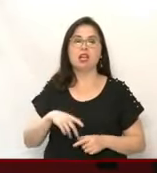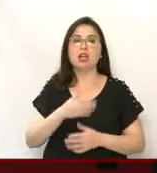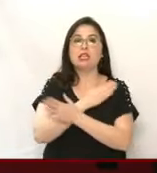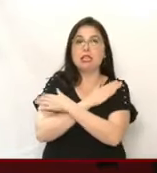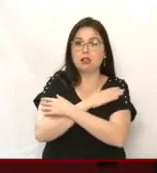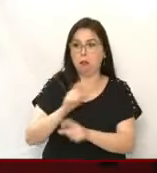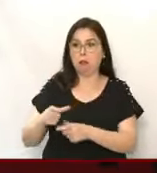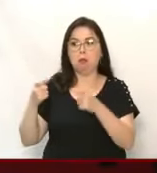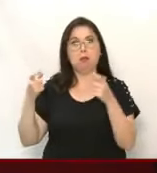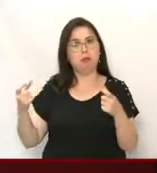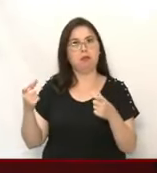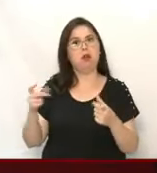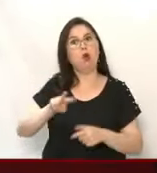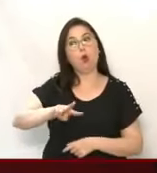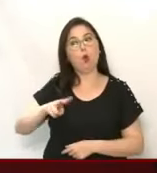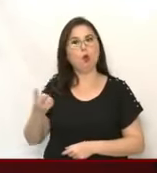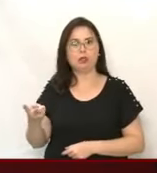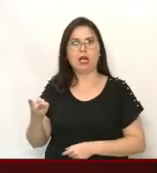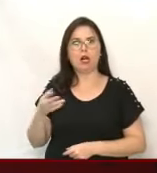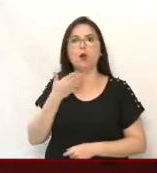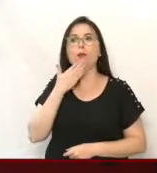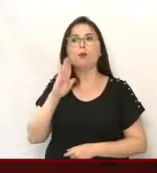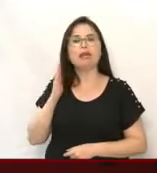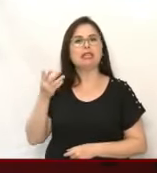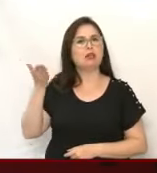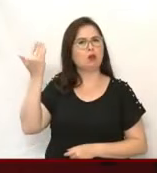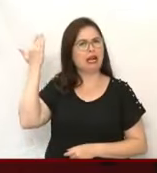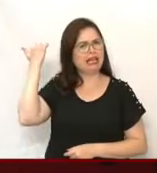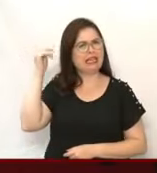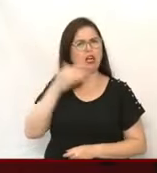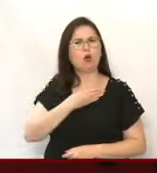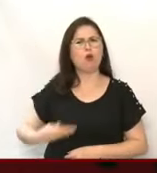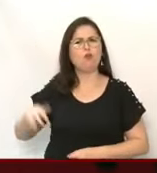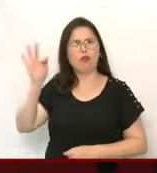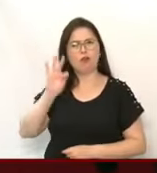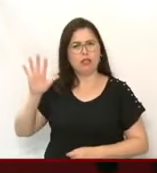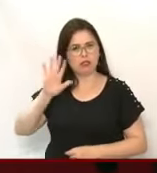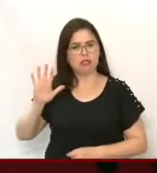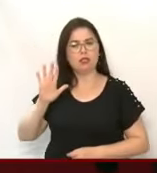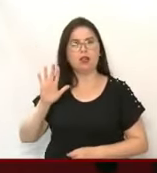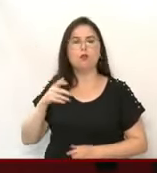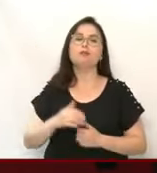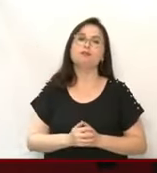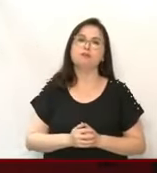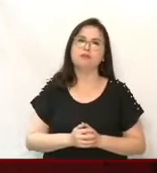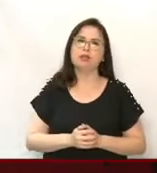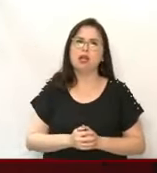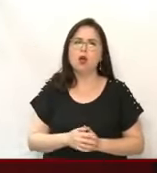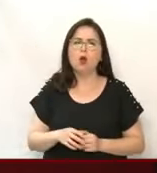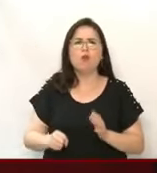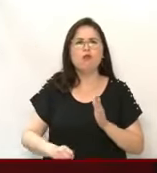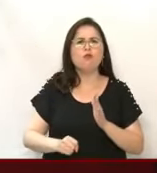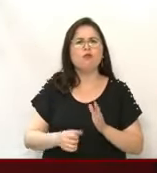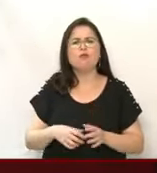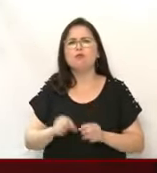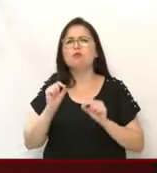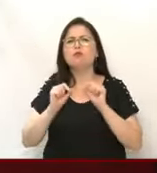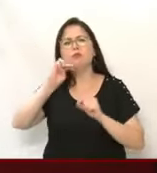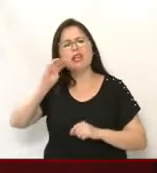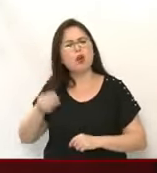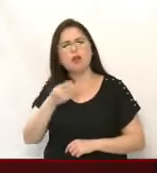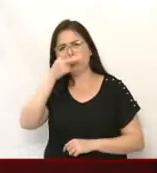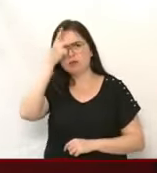Constatamos o aumento de milhões de brasileiros e brasileiras que passaram da condição de miséria e pobreza. Muitas delas, Lula,